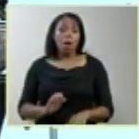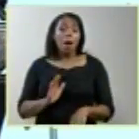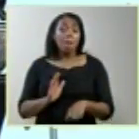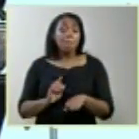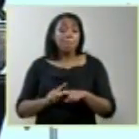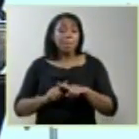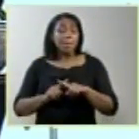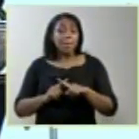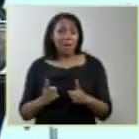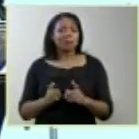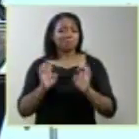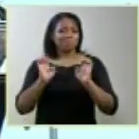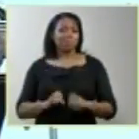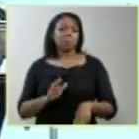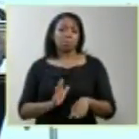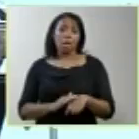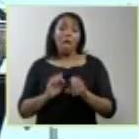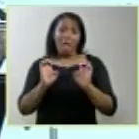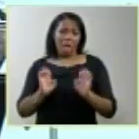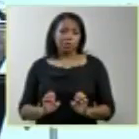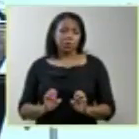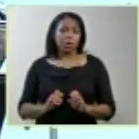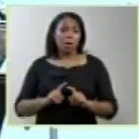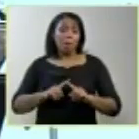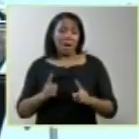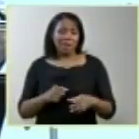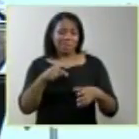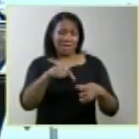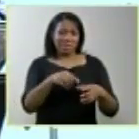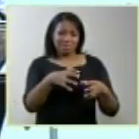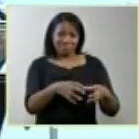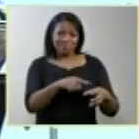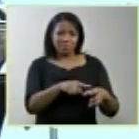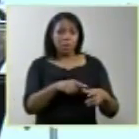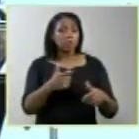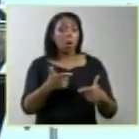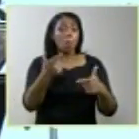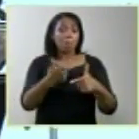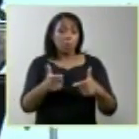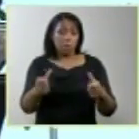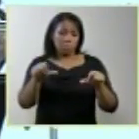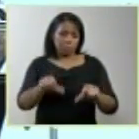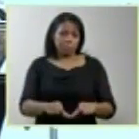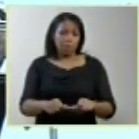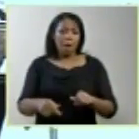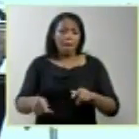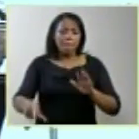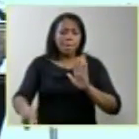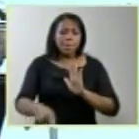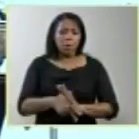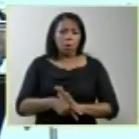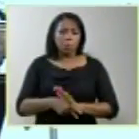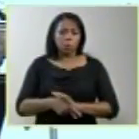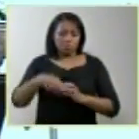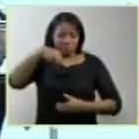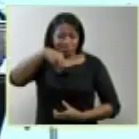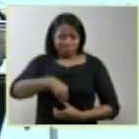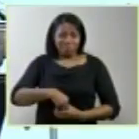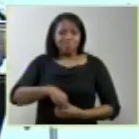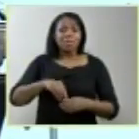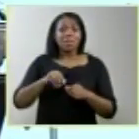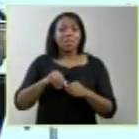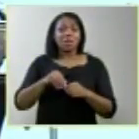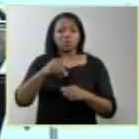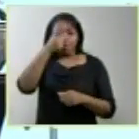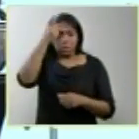questão ética. Além da anencefalia poder ser apenas parte dos defeitos de síndrome genéticas ou cromossômicas, eles morrem